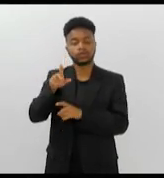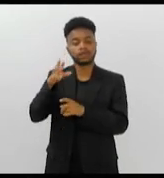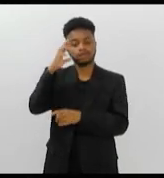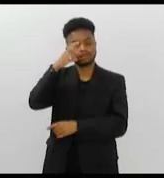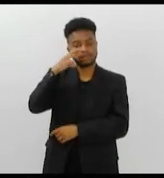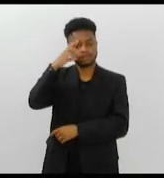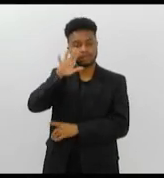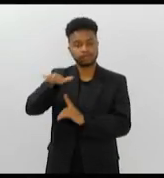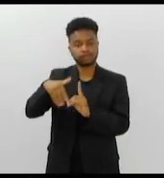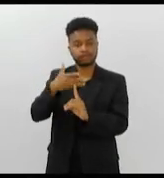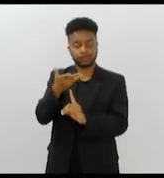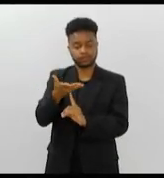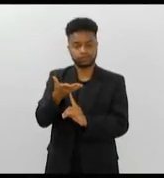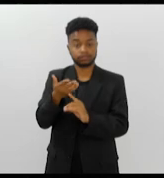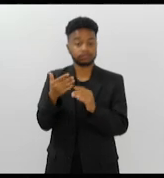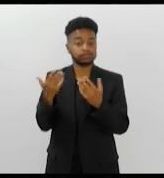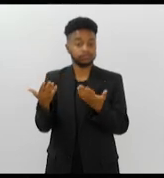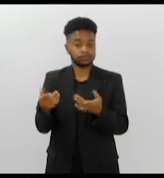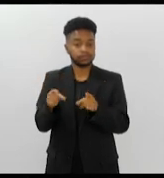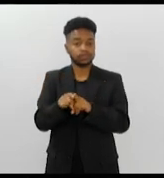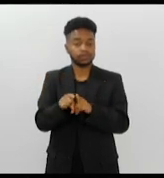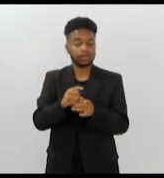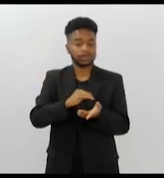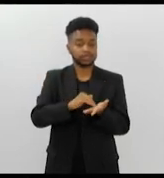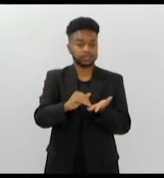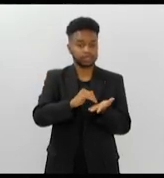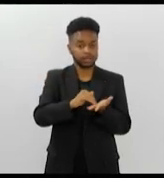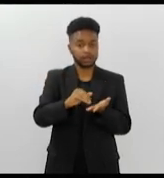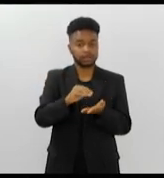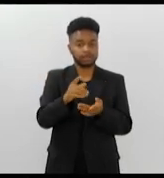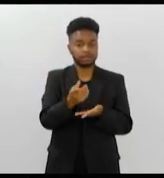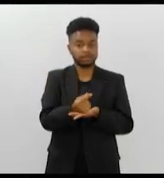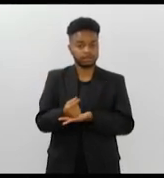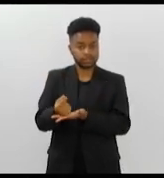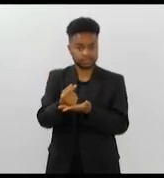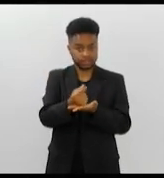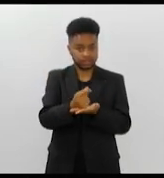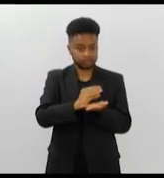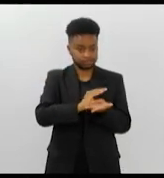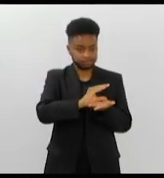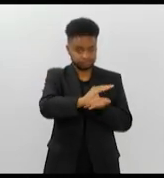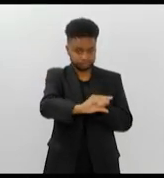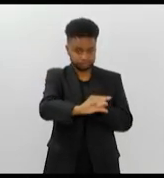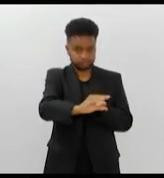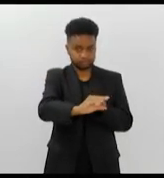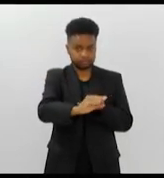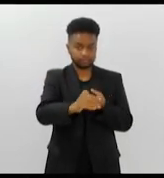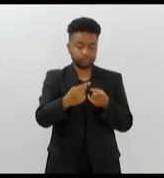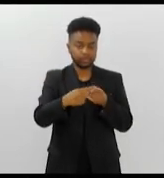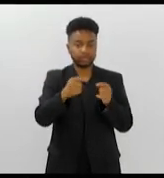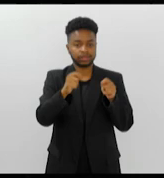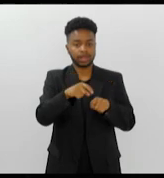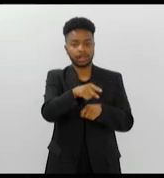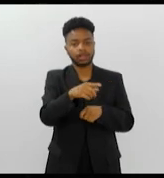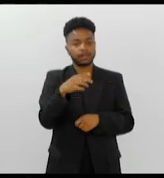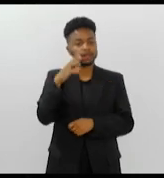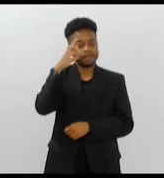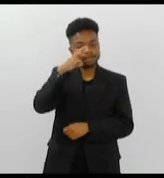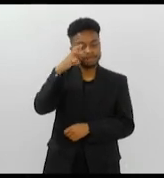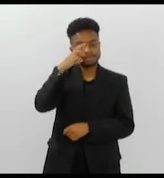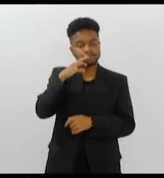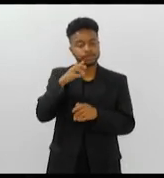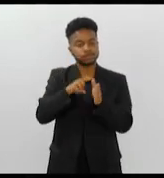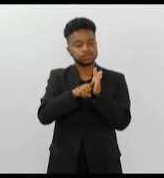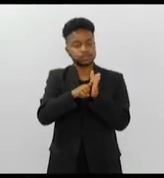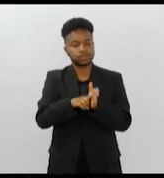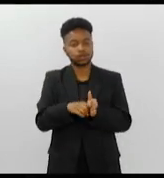ambiental e a secretaria de fazenda para que ela fizesse a fiscalização das